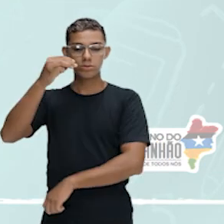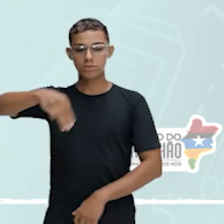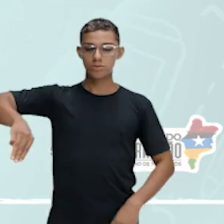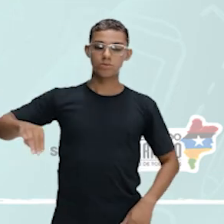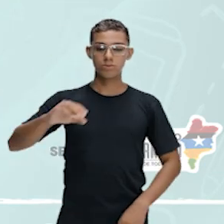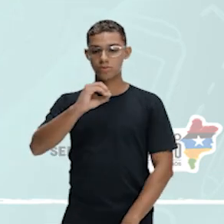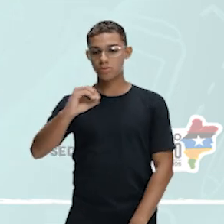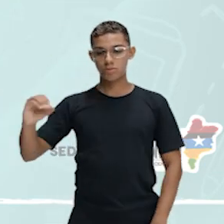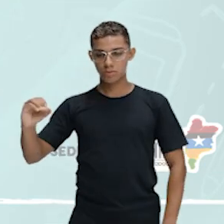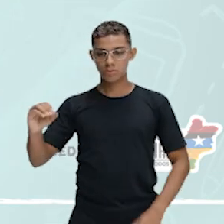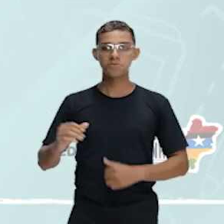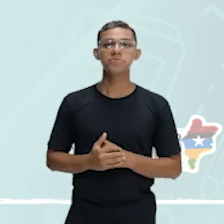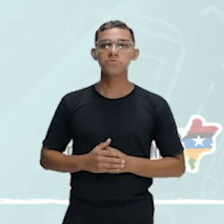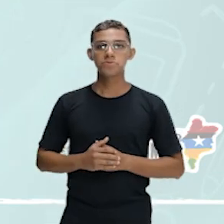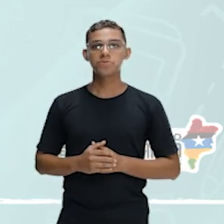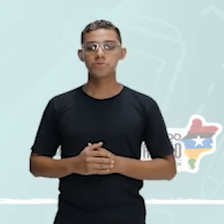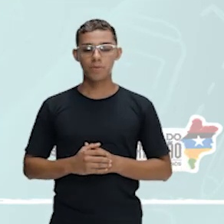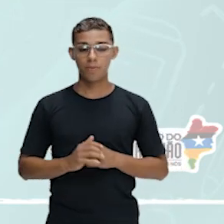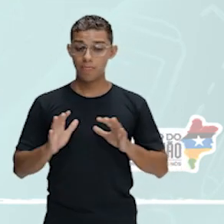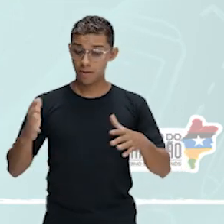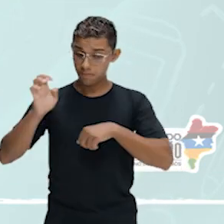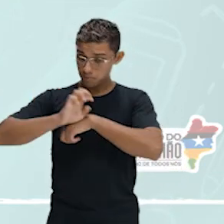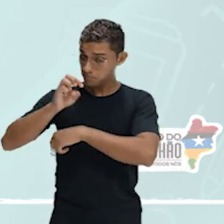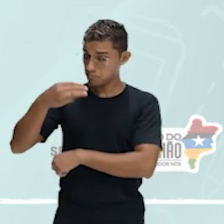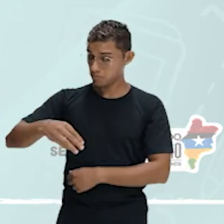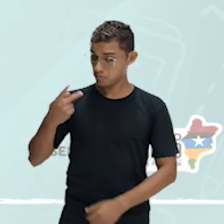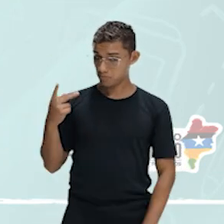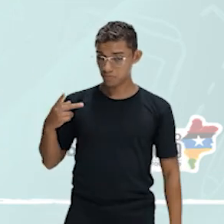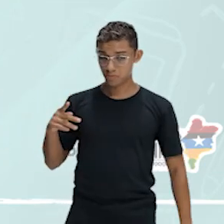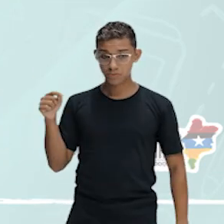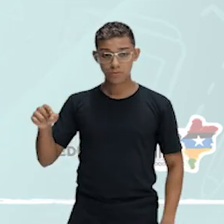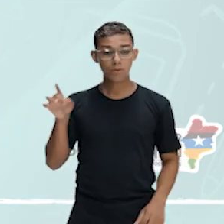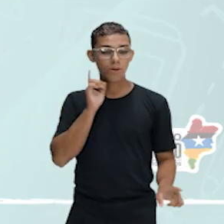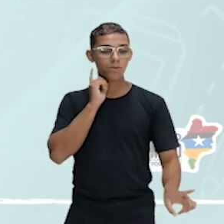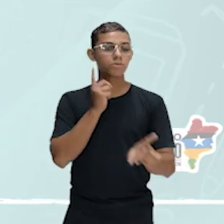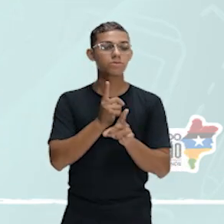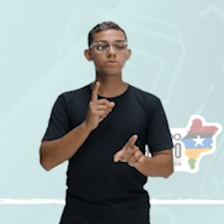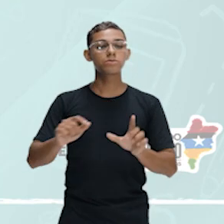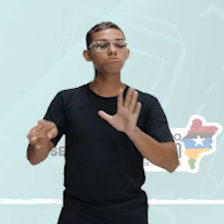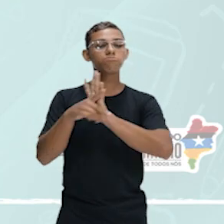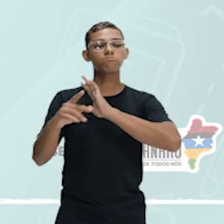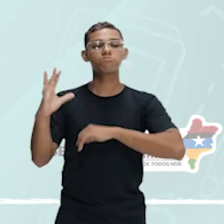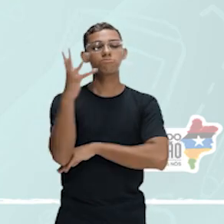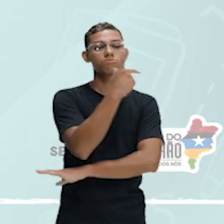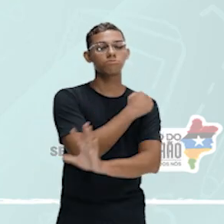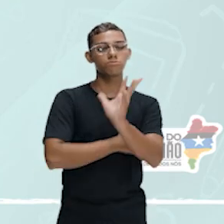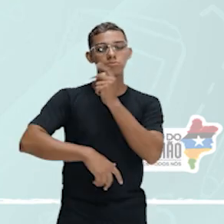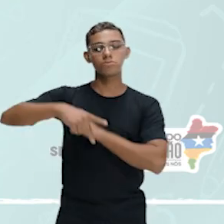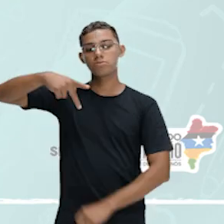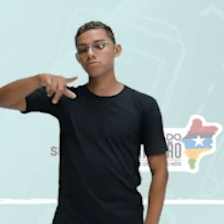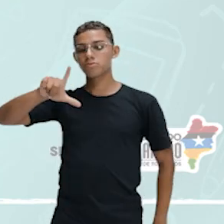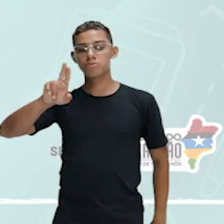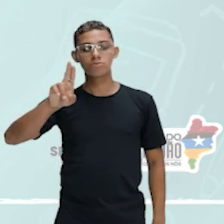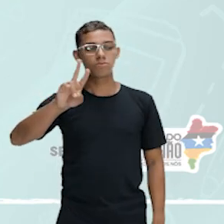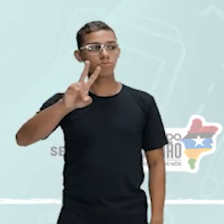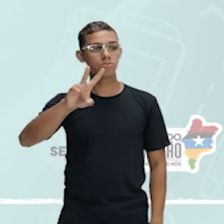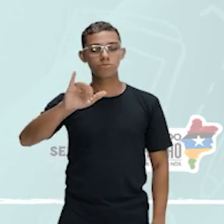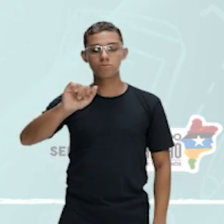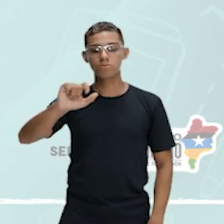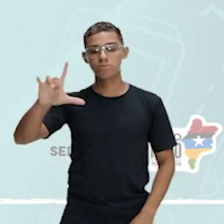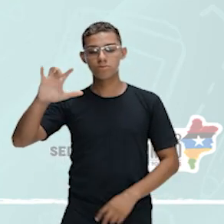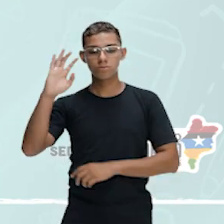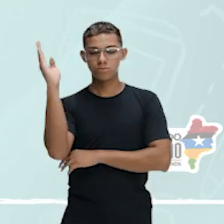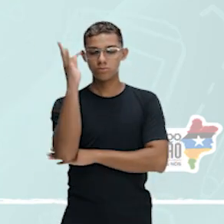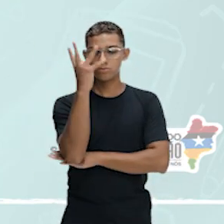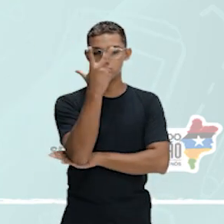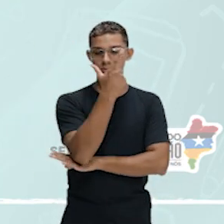ok? E esse tipo de domínio ele é pertencente ao bioma floresta pluvial tropical,